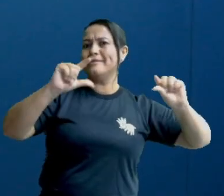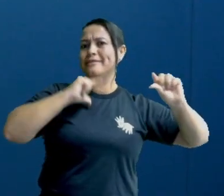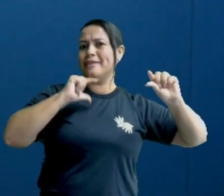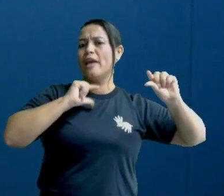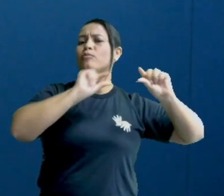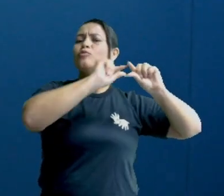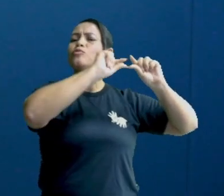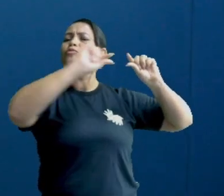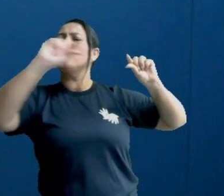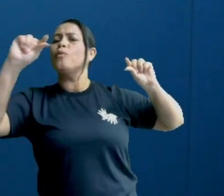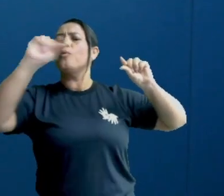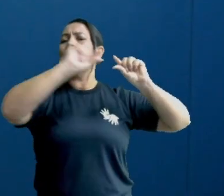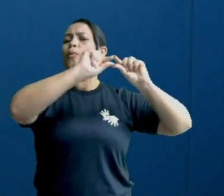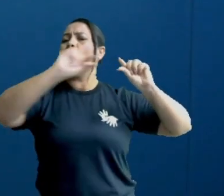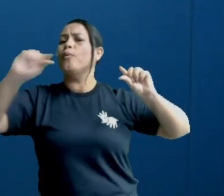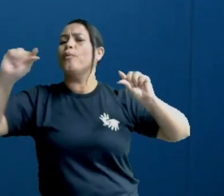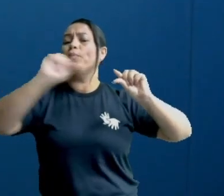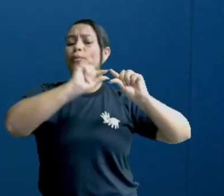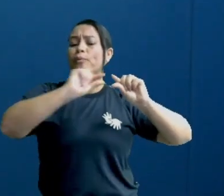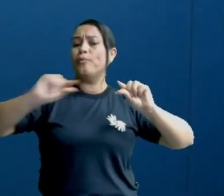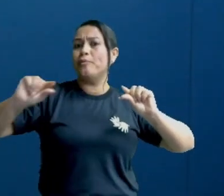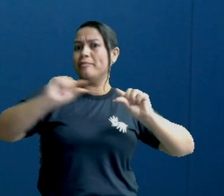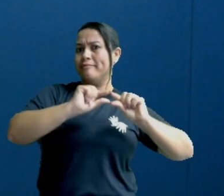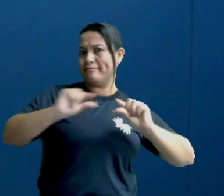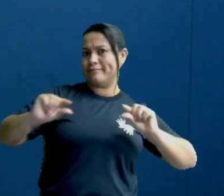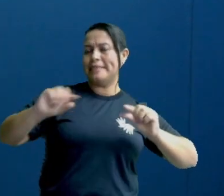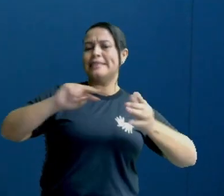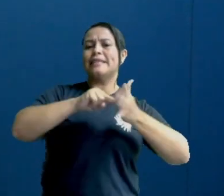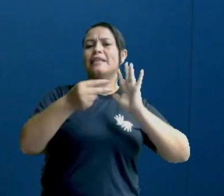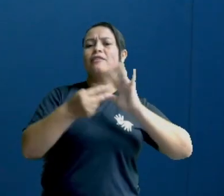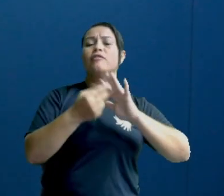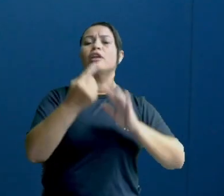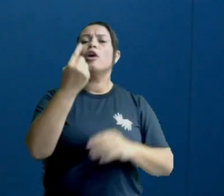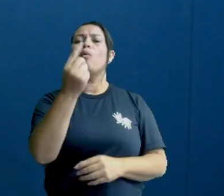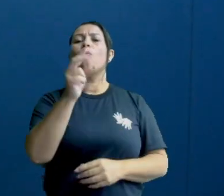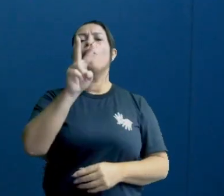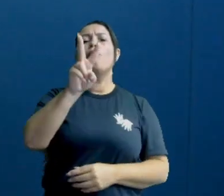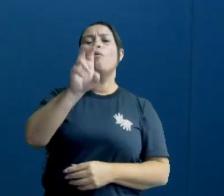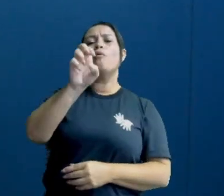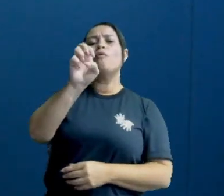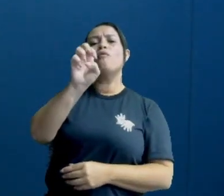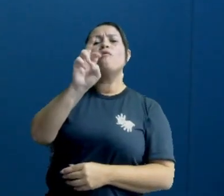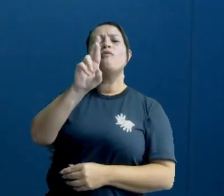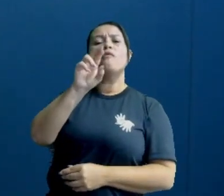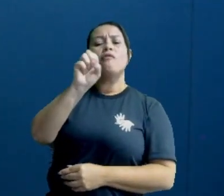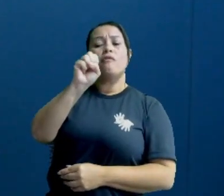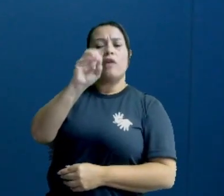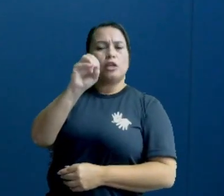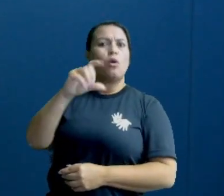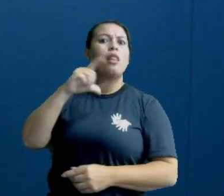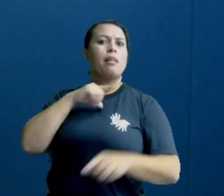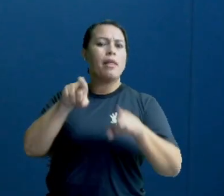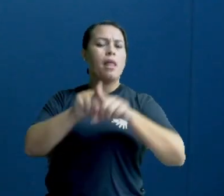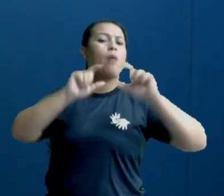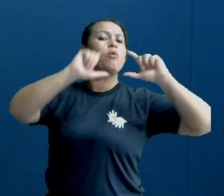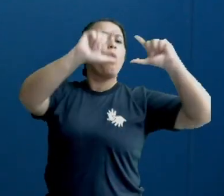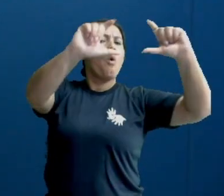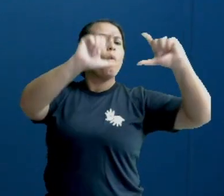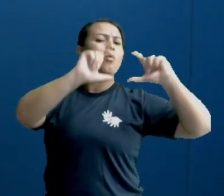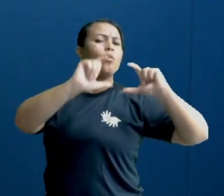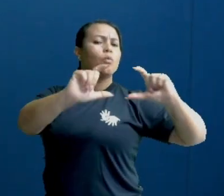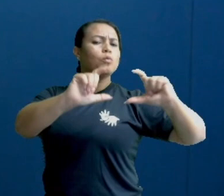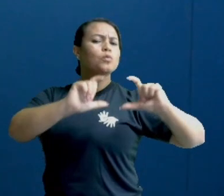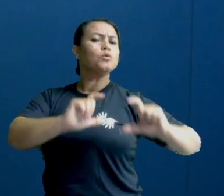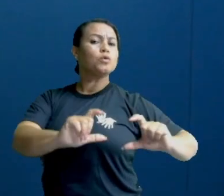tá certo? Cada linha dessa é um verso. E aí eu tenho as estrofes. E o que é